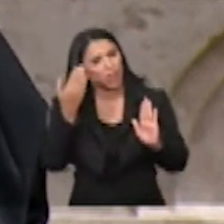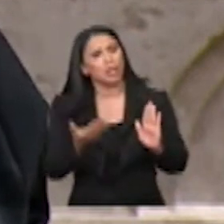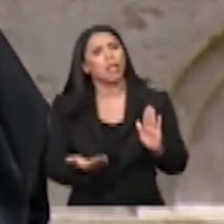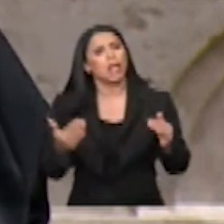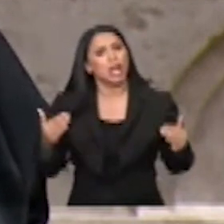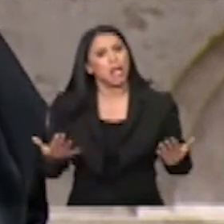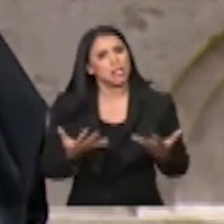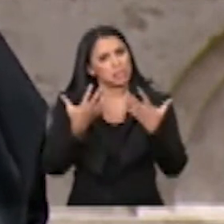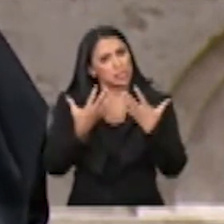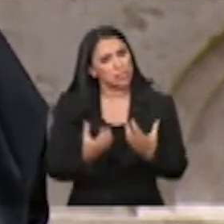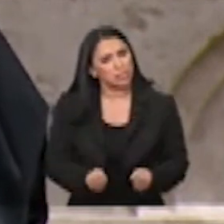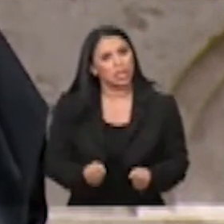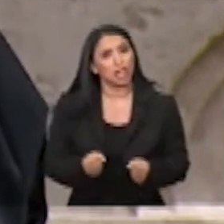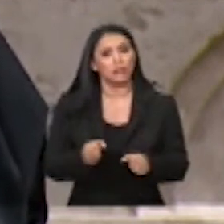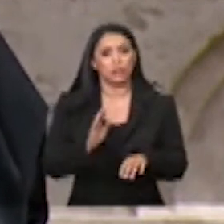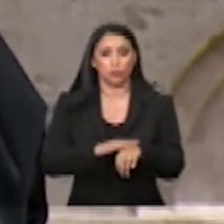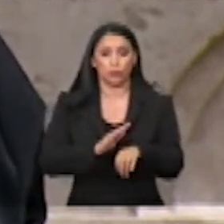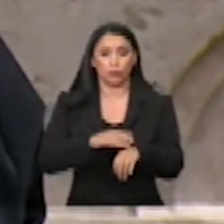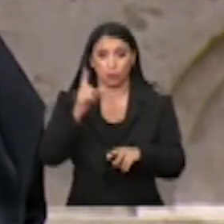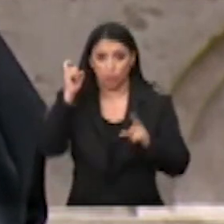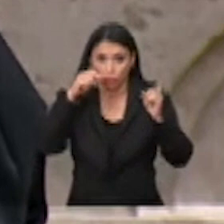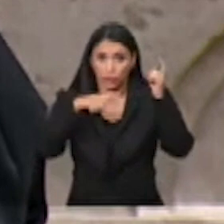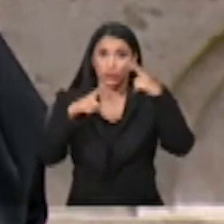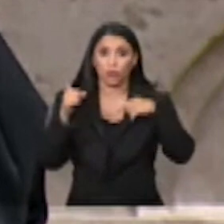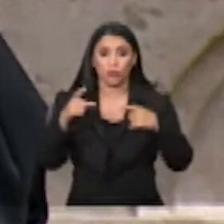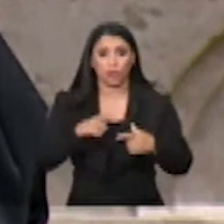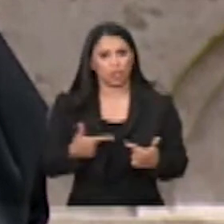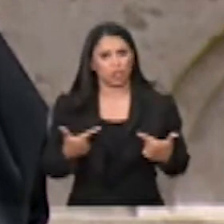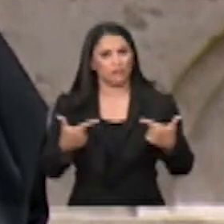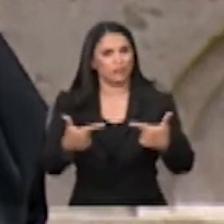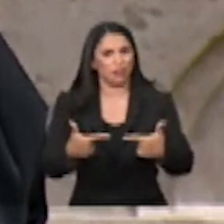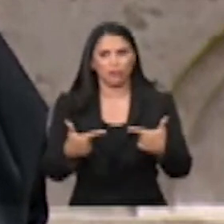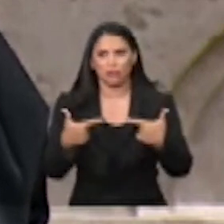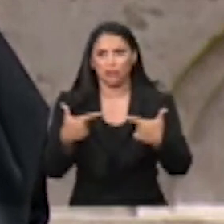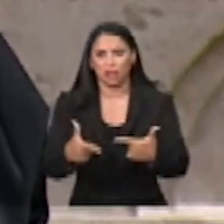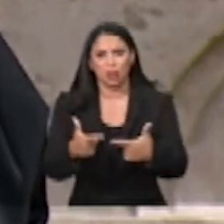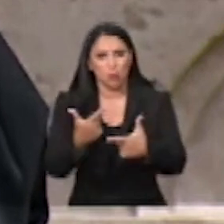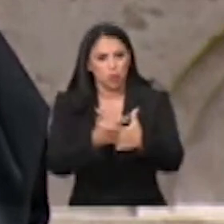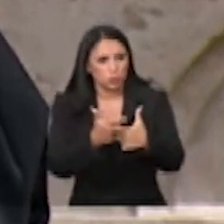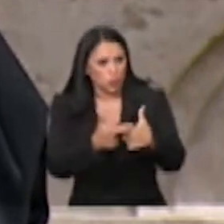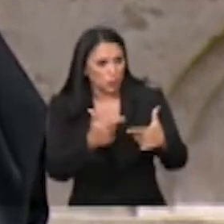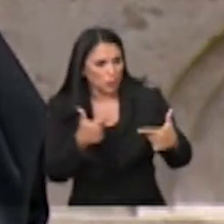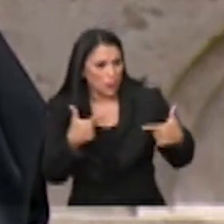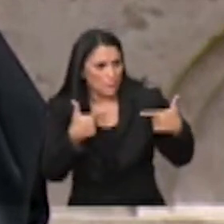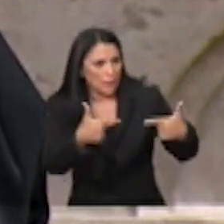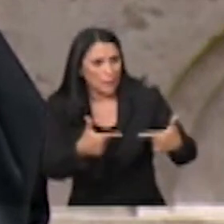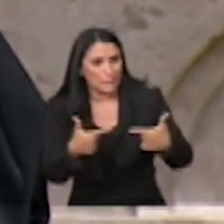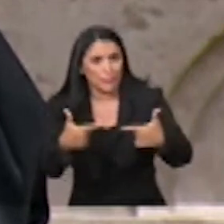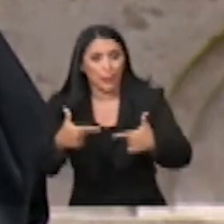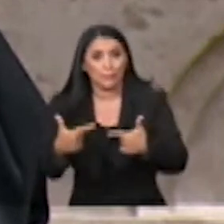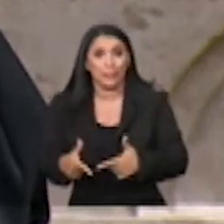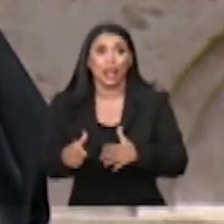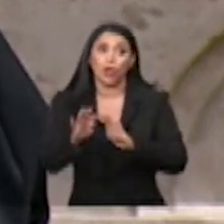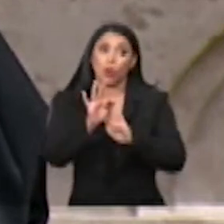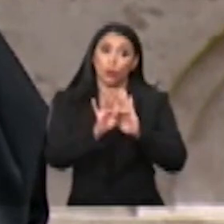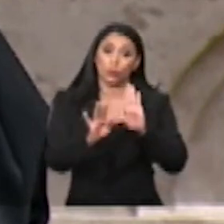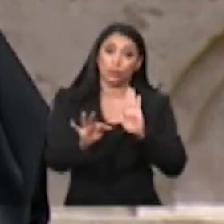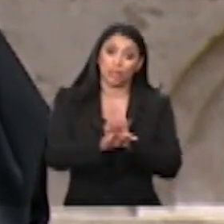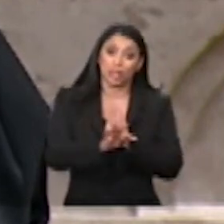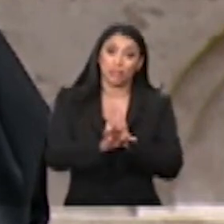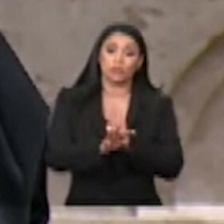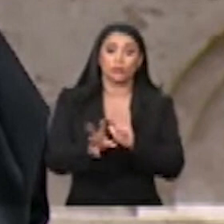dificuldades, bem como rumos para o enfrentamento gradual dos problemas que vão aparecer entre a letra do texto e a